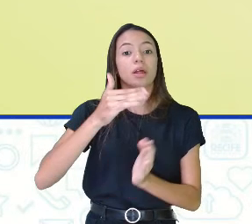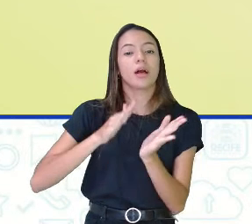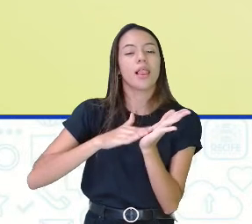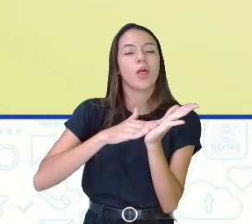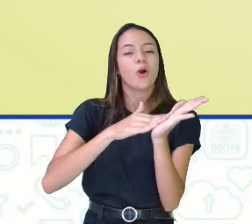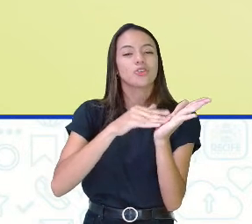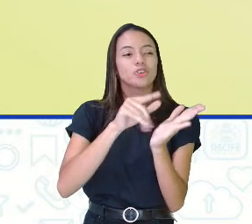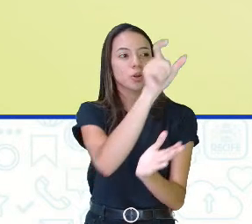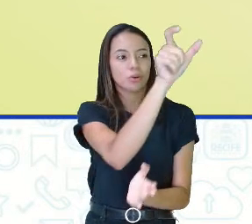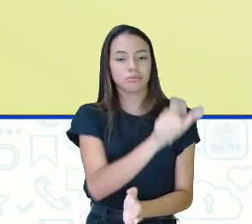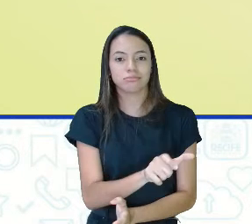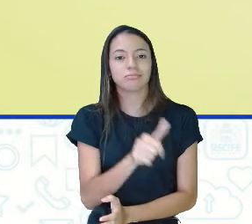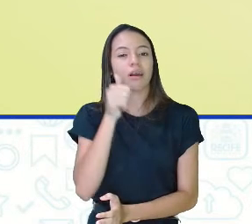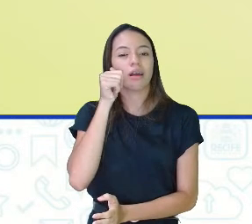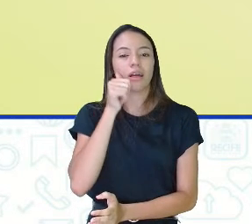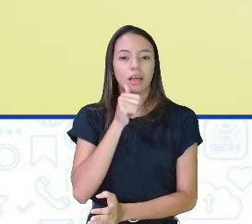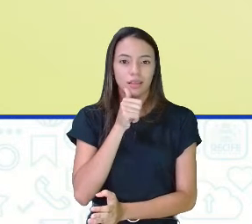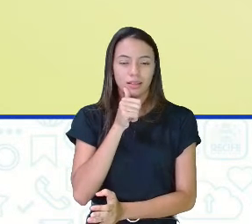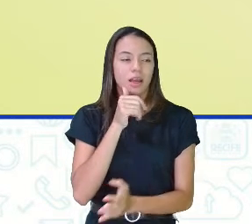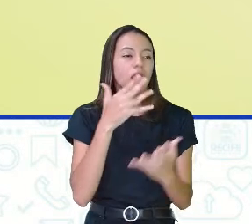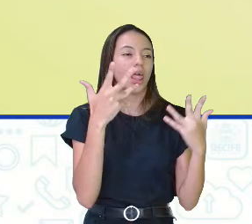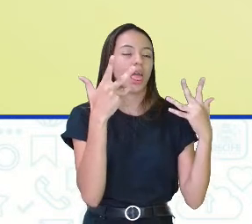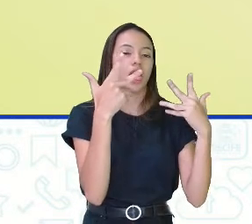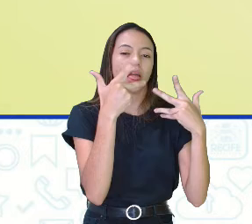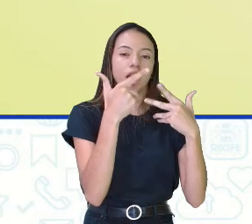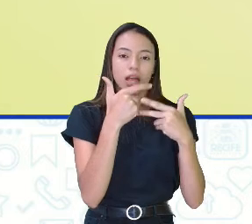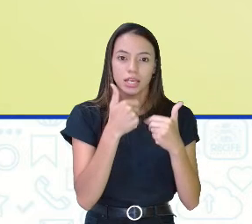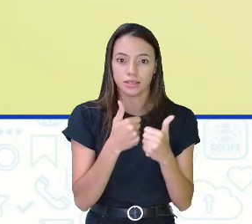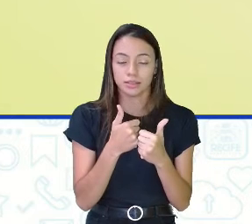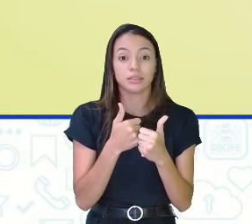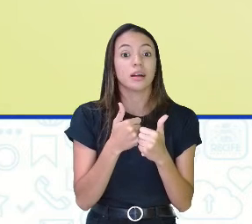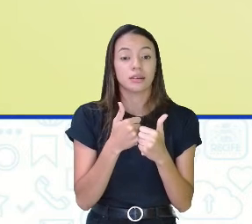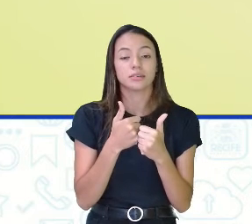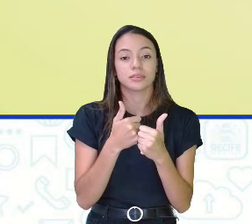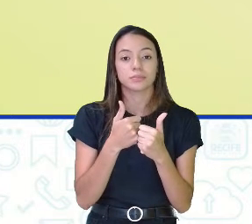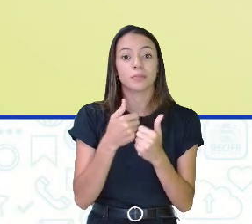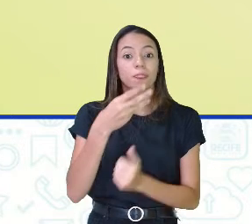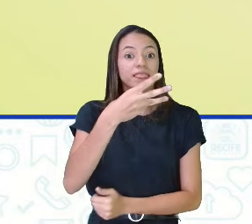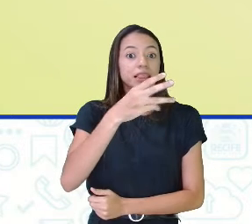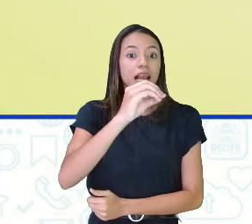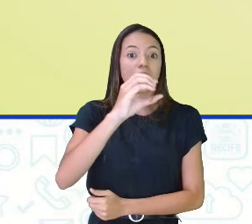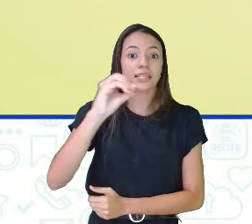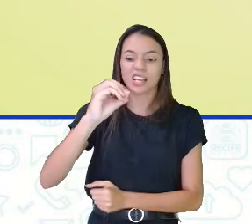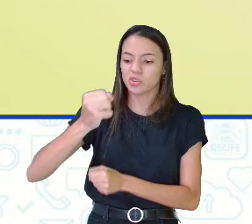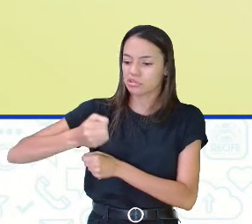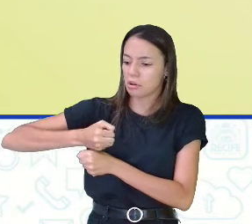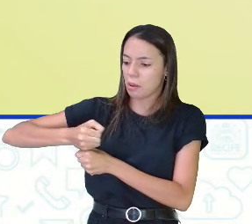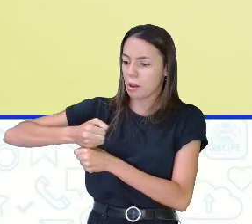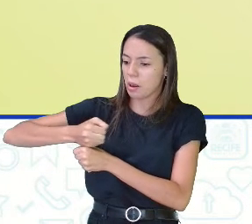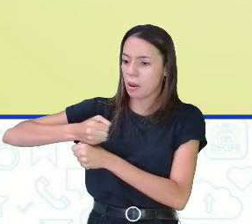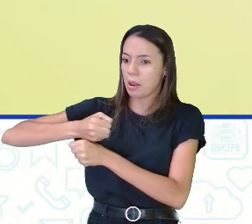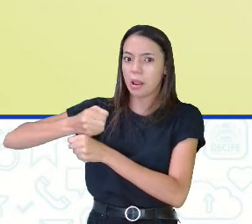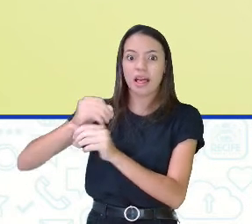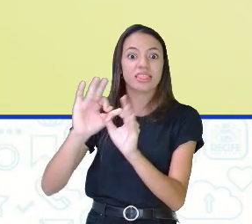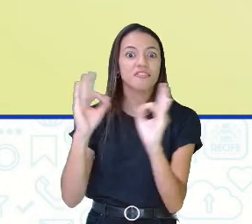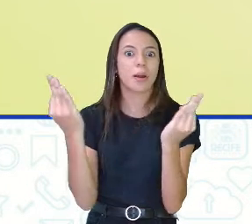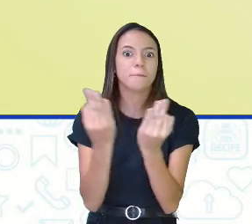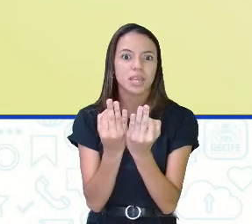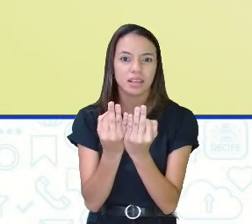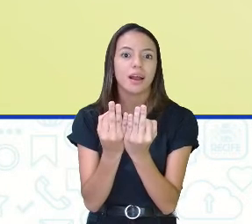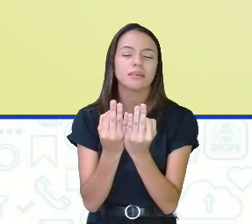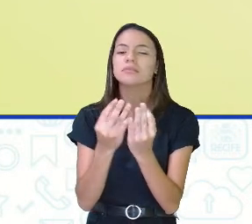seja, cheia de predicativos, 3 séculos de família. O que isso quer dizer? De uma família antiga,